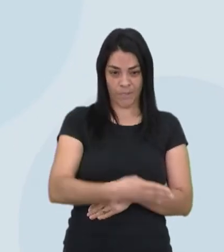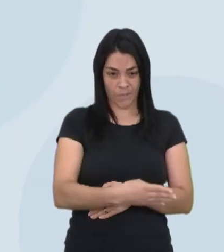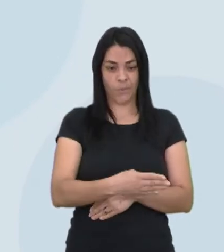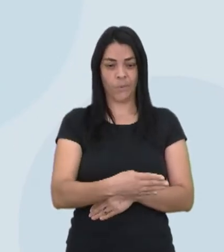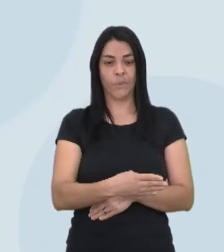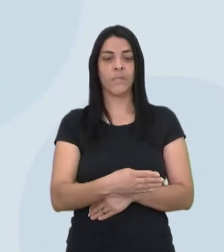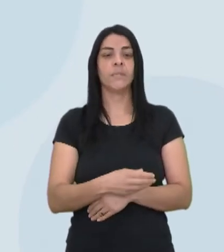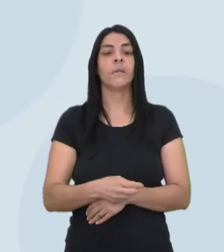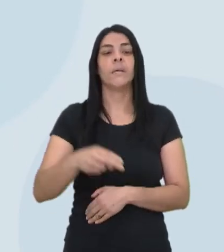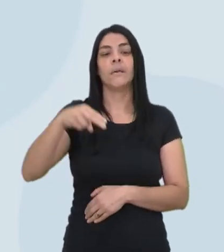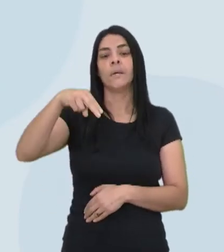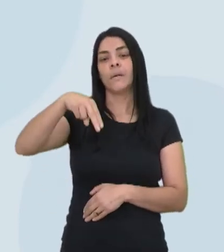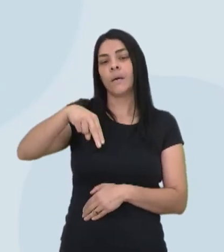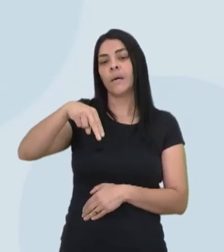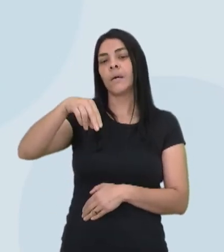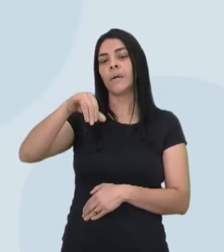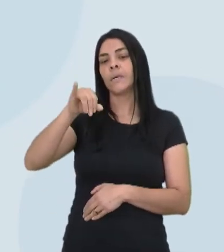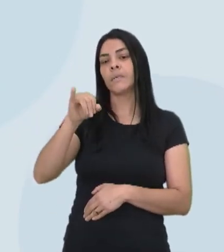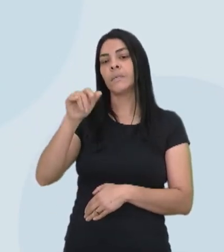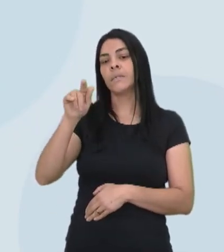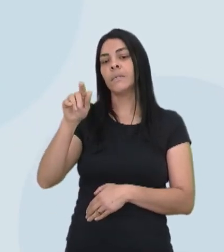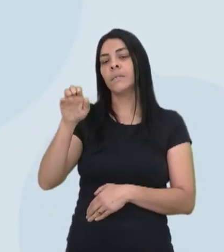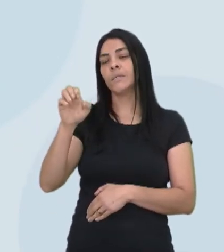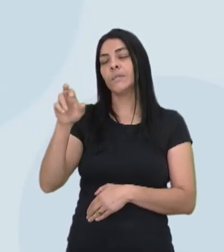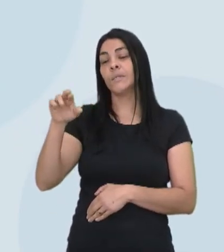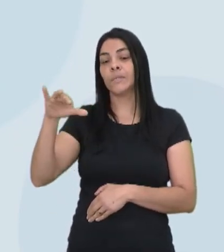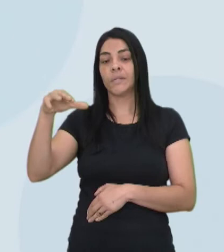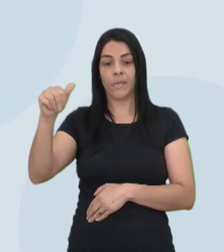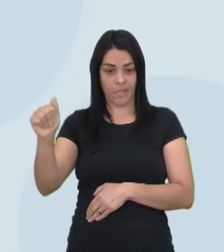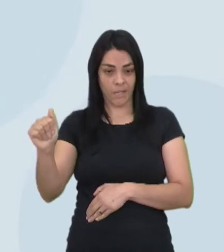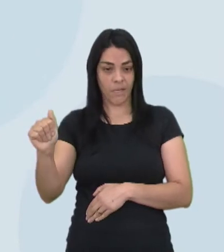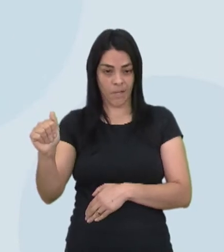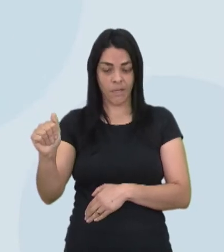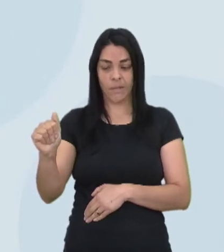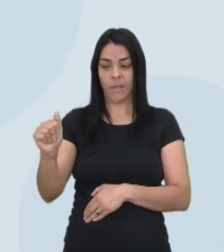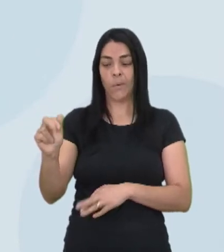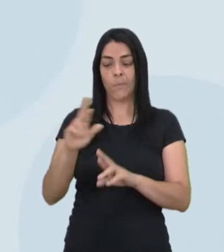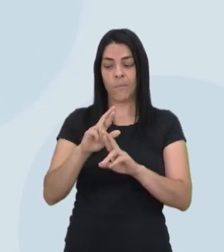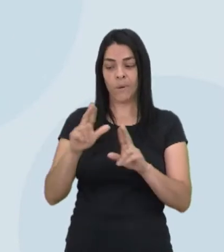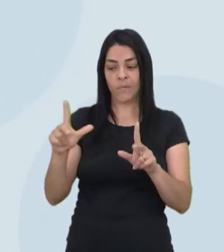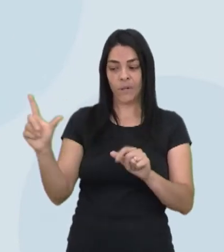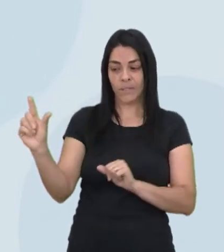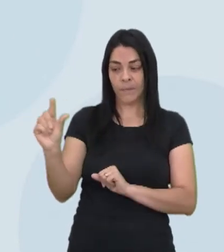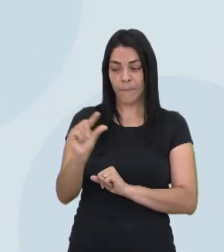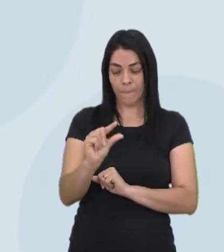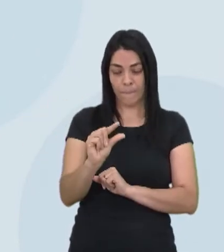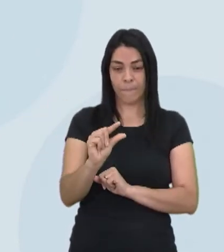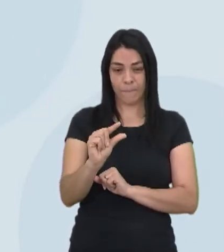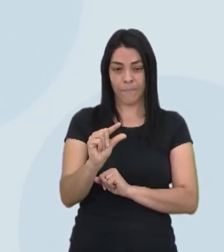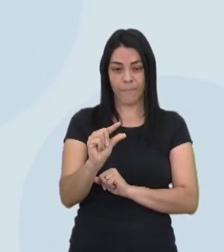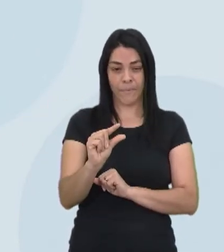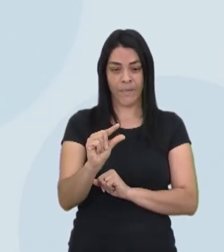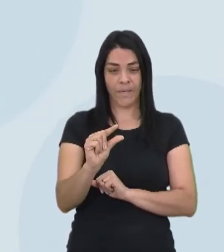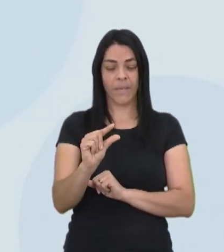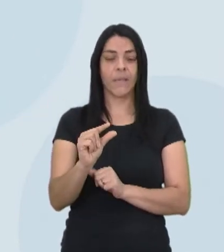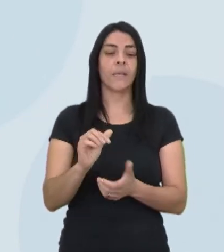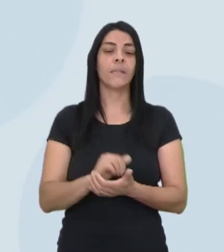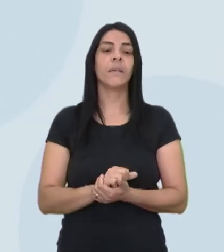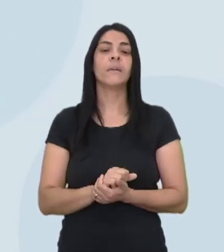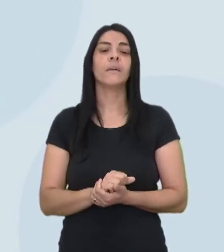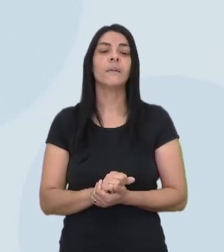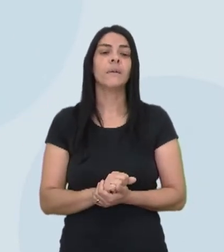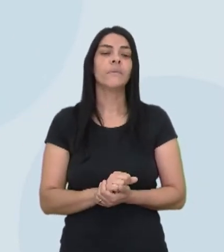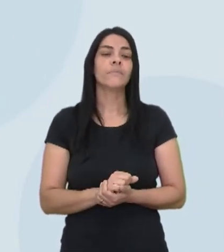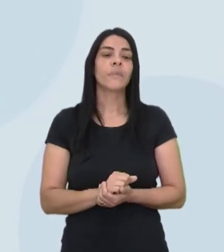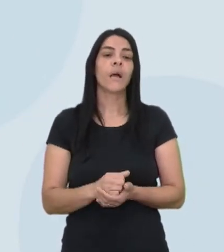colocado, 216 milhões, ou seja, a diferença é pequena entre os dois. E aí a gente chega no oitavo, nono